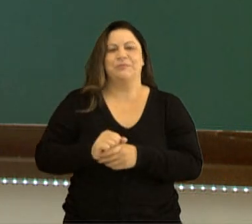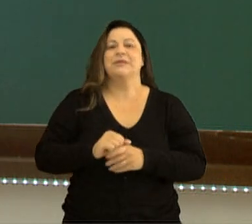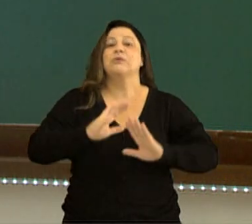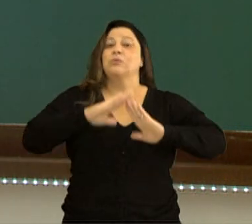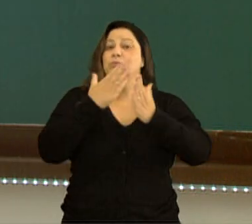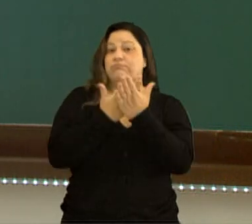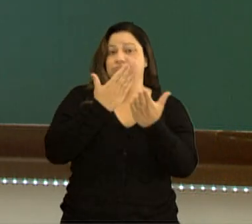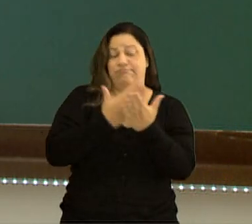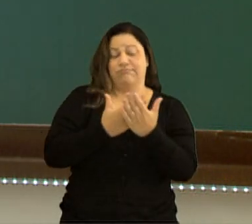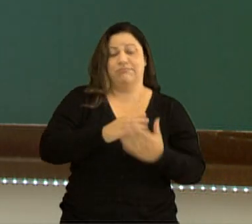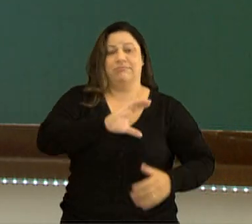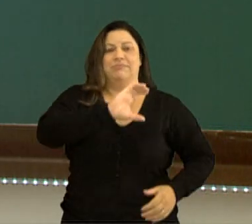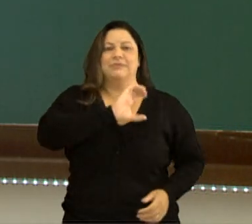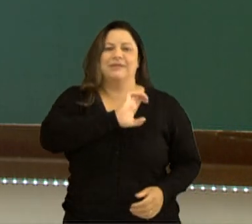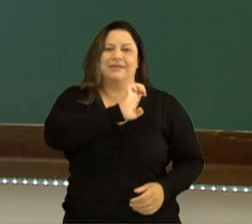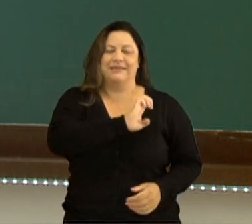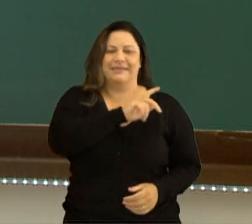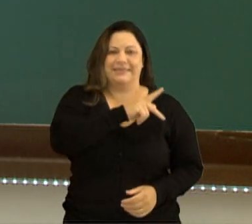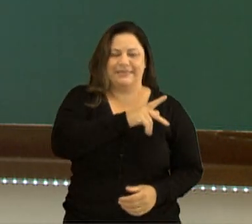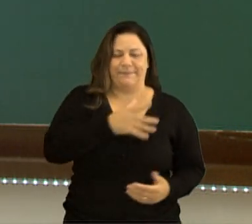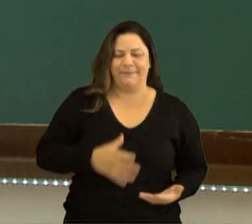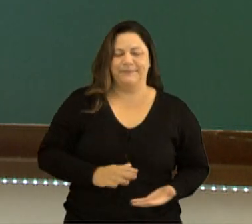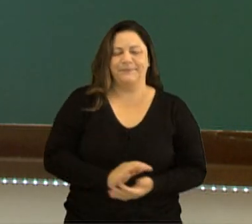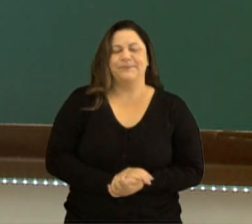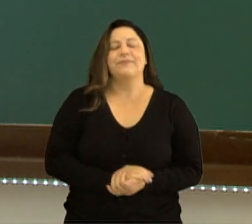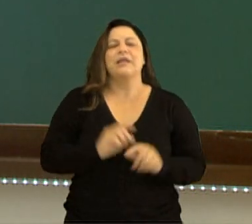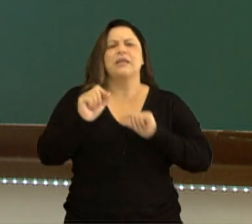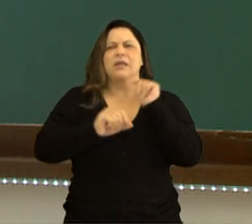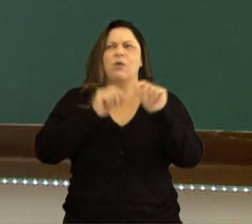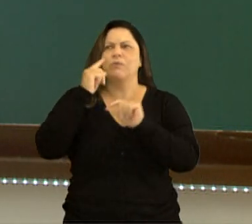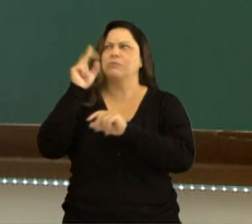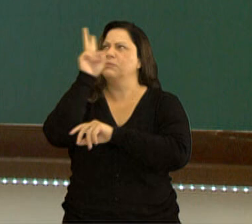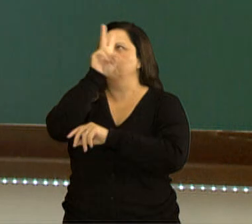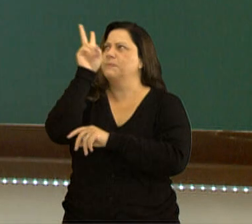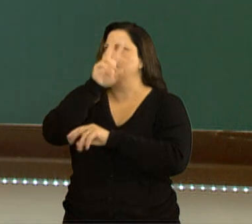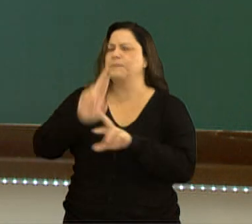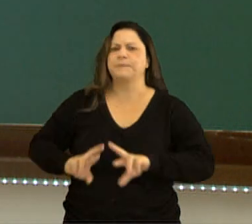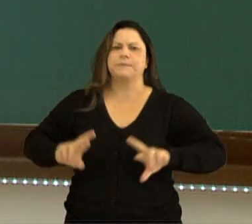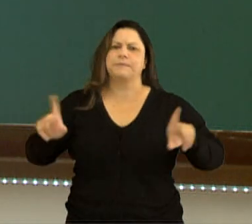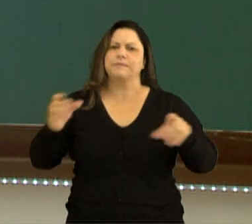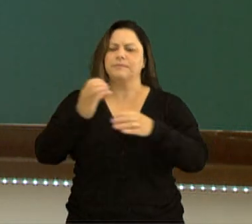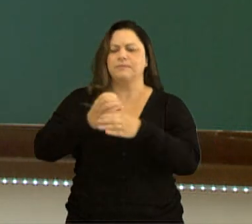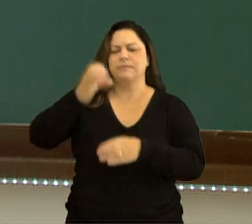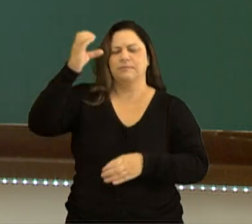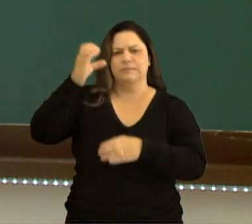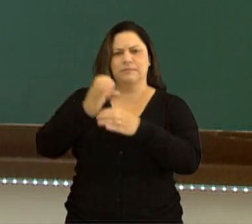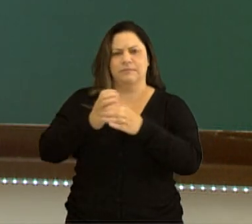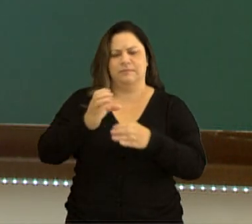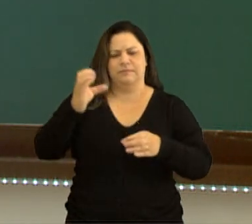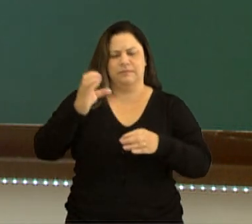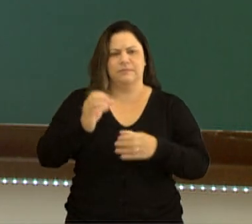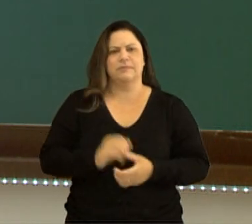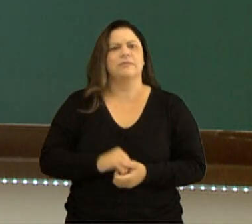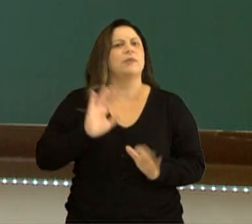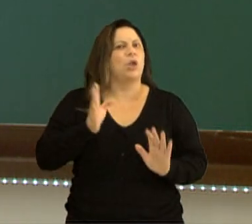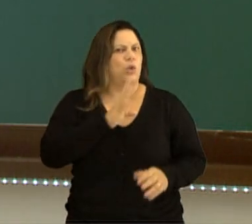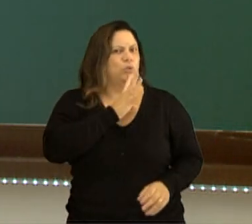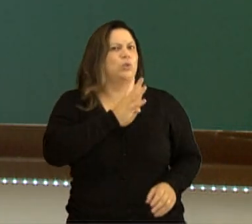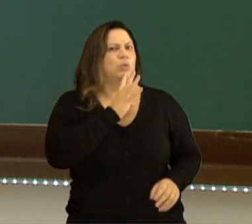retomada aqui? Lembrando a diferença entre um corpo redondo e um poliedro, a gente já conhece, mas é